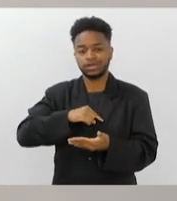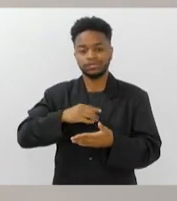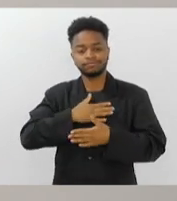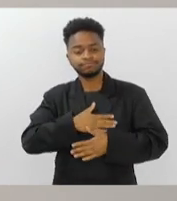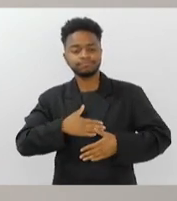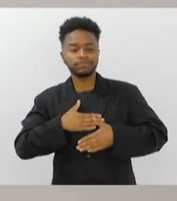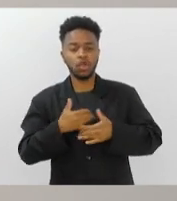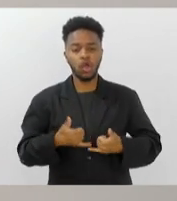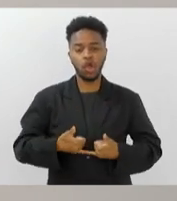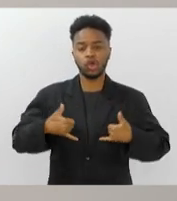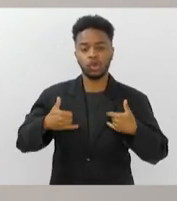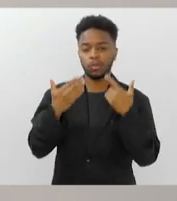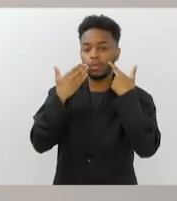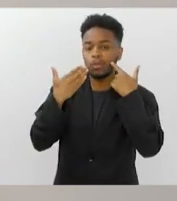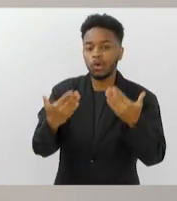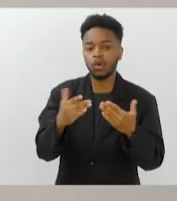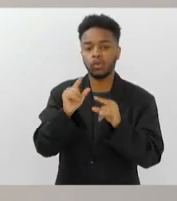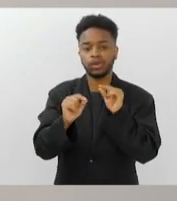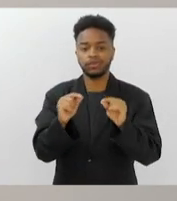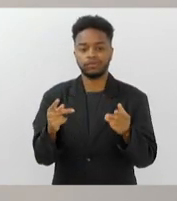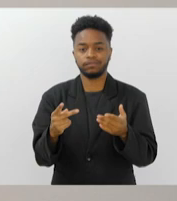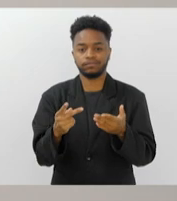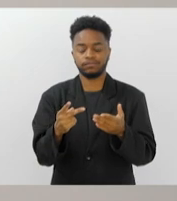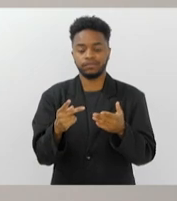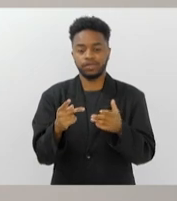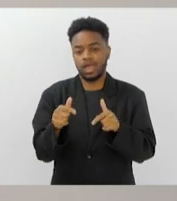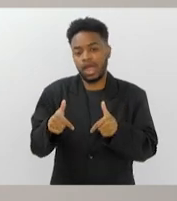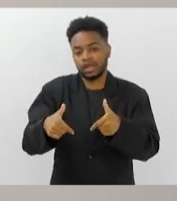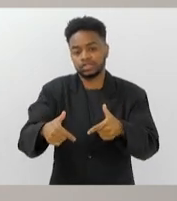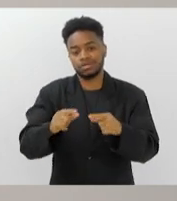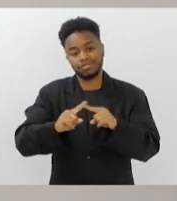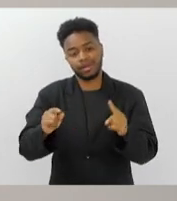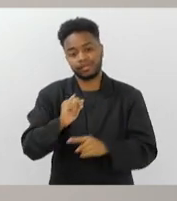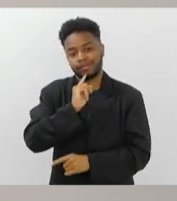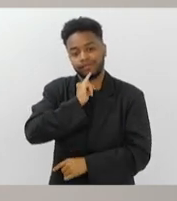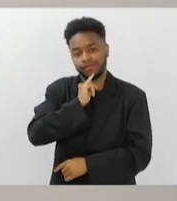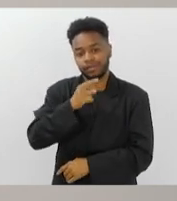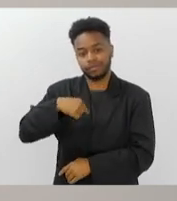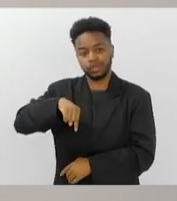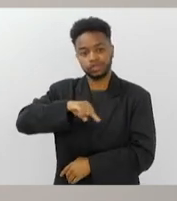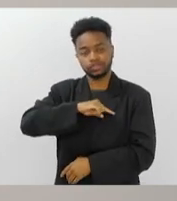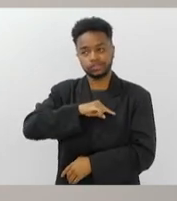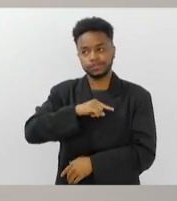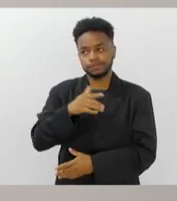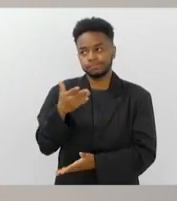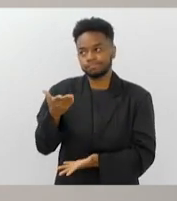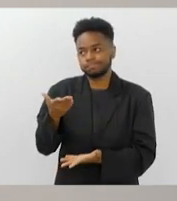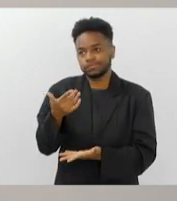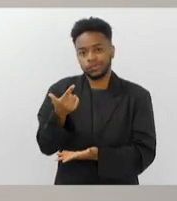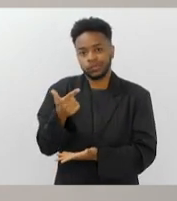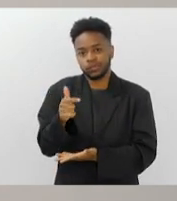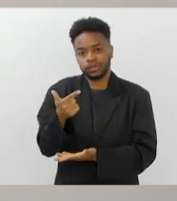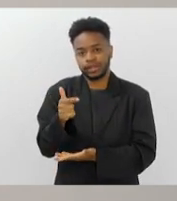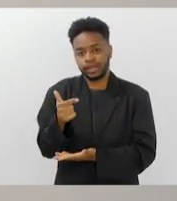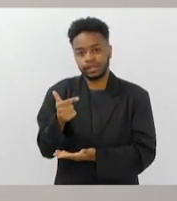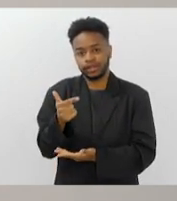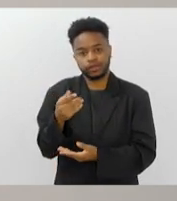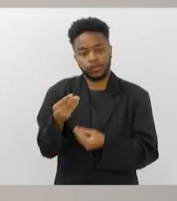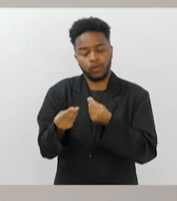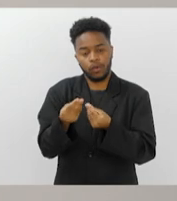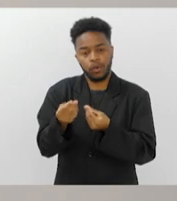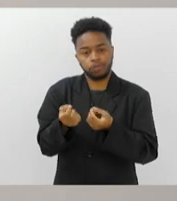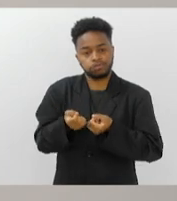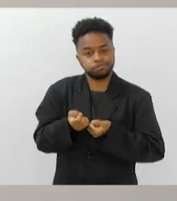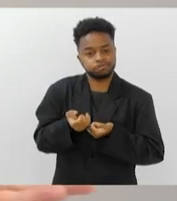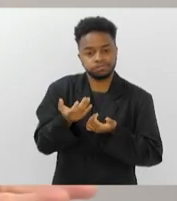falar com orgulho do que a gente tá fazendo mas infelizmente a gente não tem muito muito o que manifestar nesse